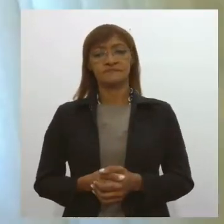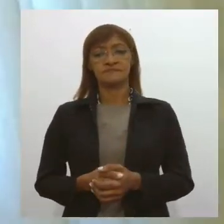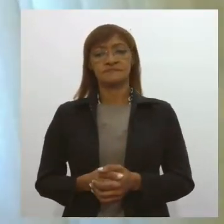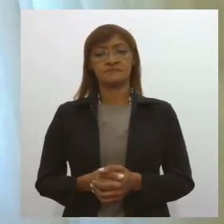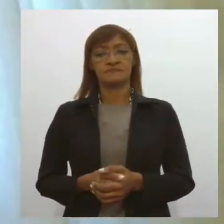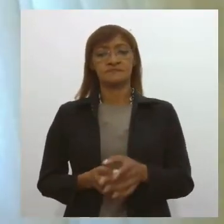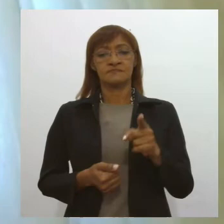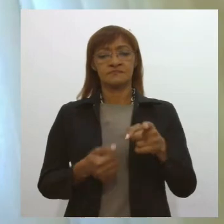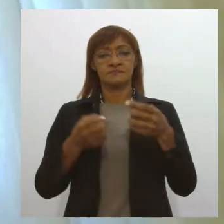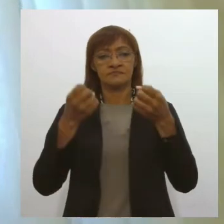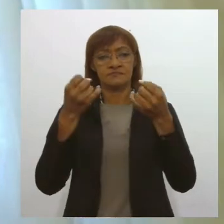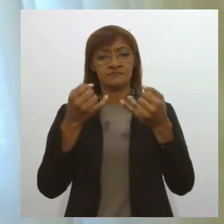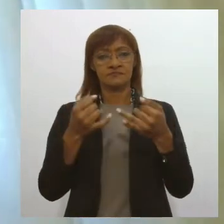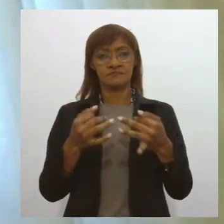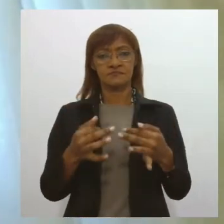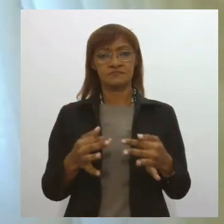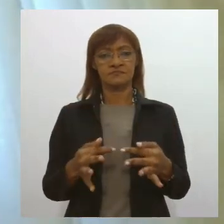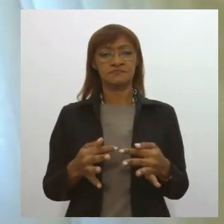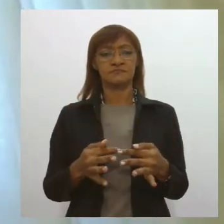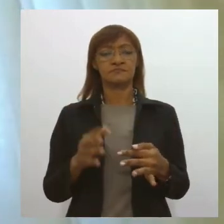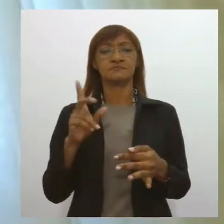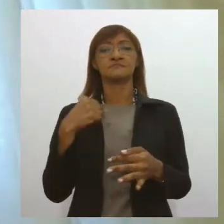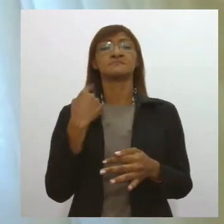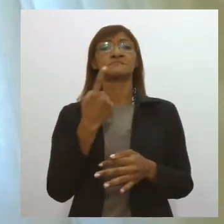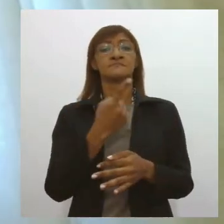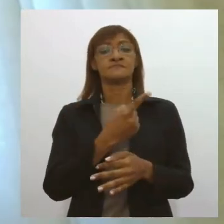você introduziu bem,